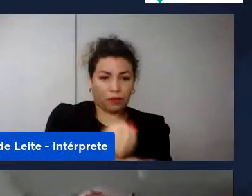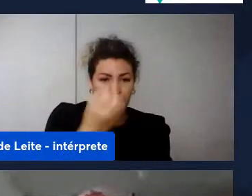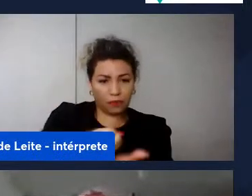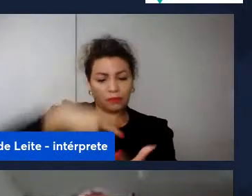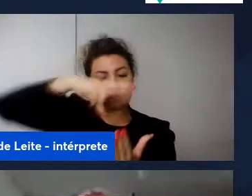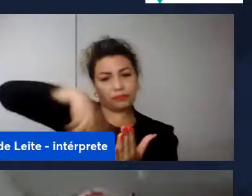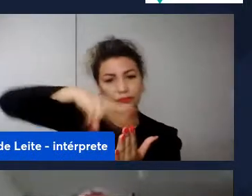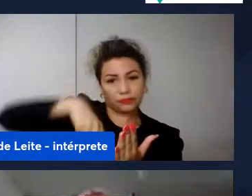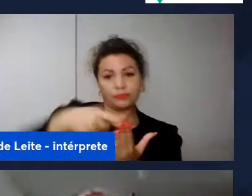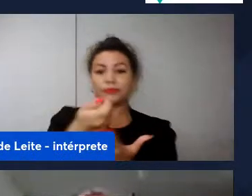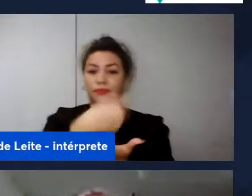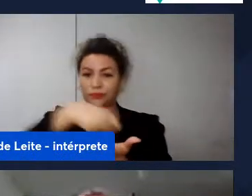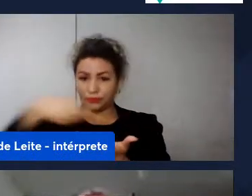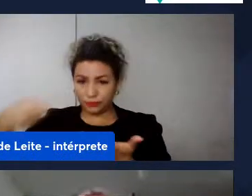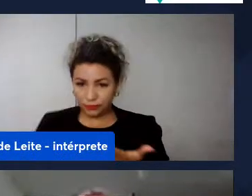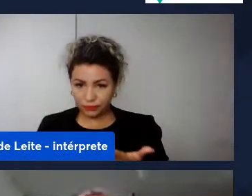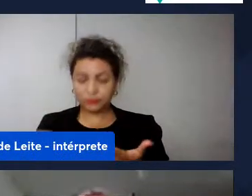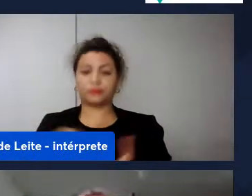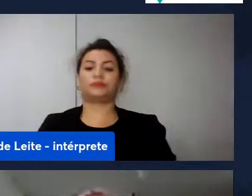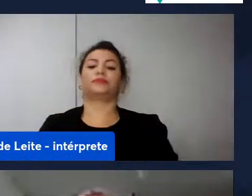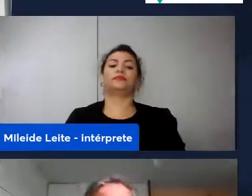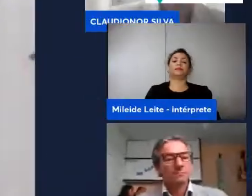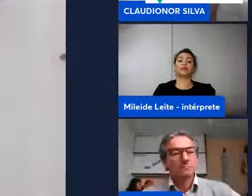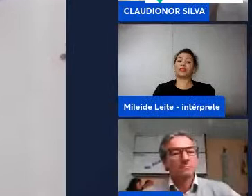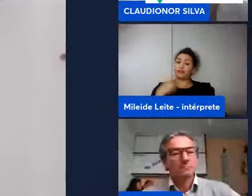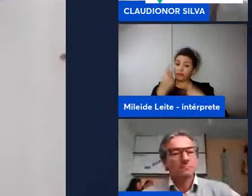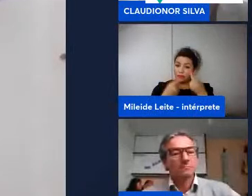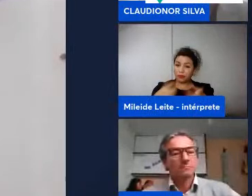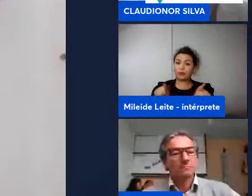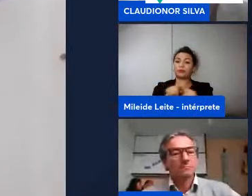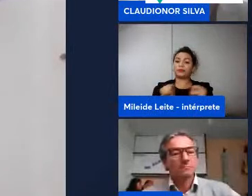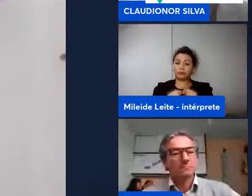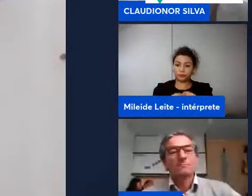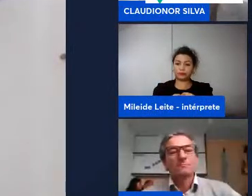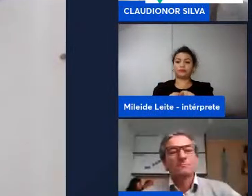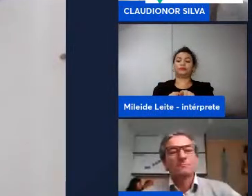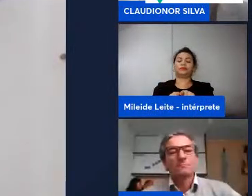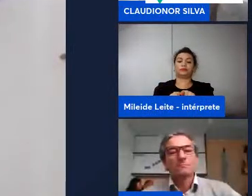leitura e da escrita. Destacar também que